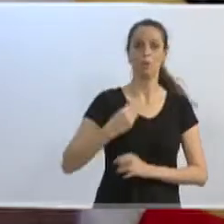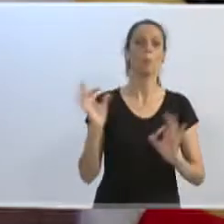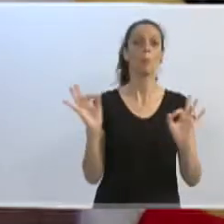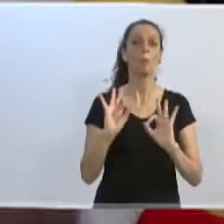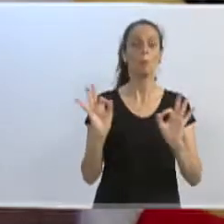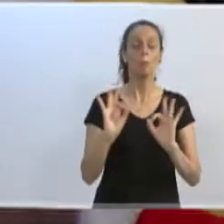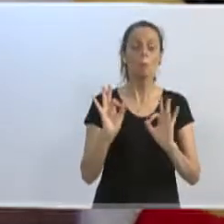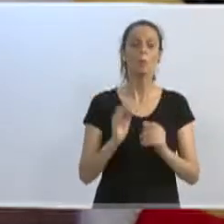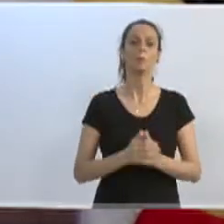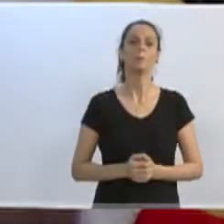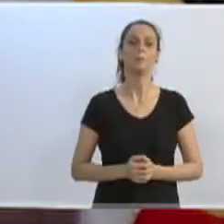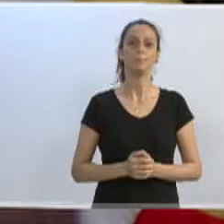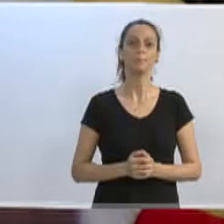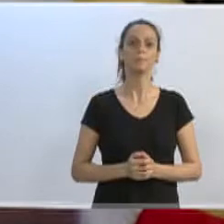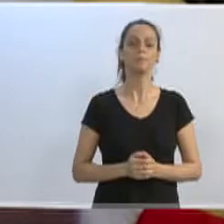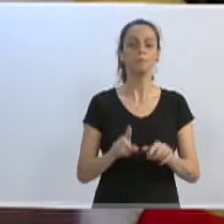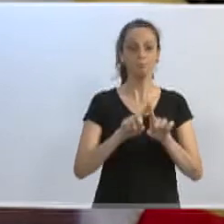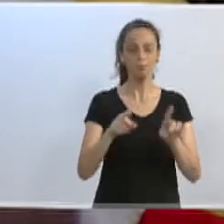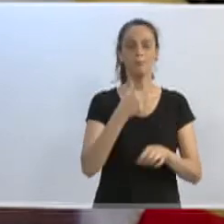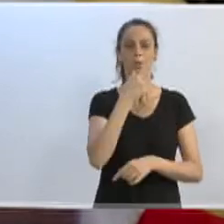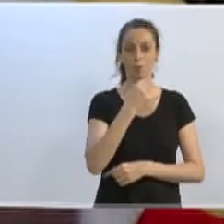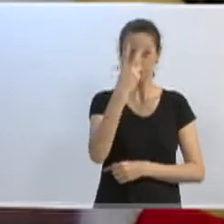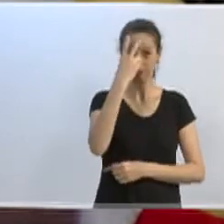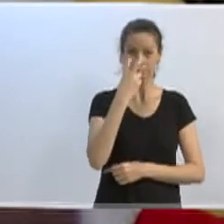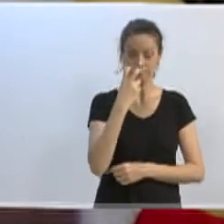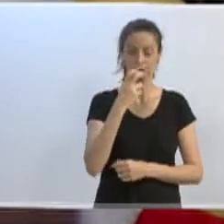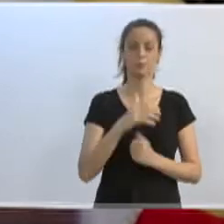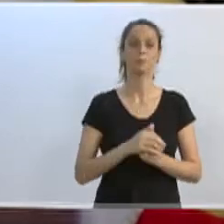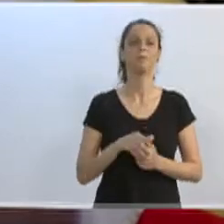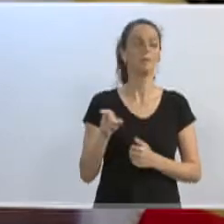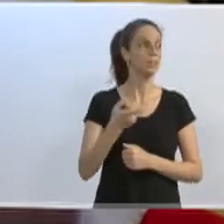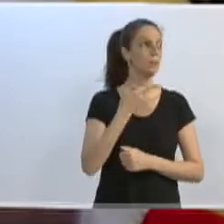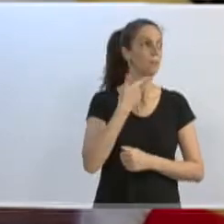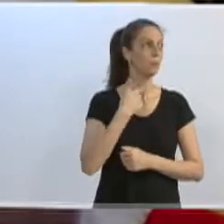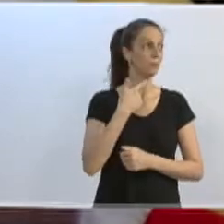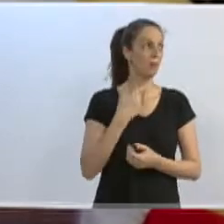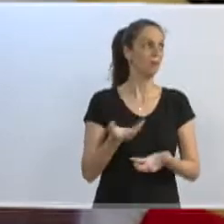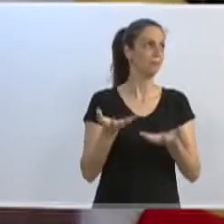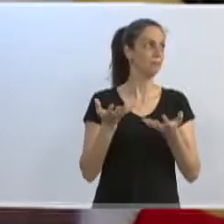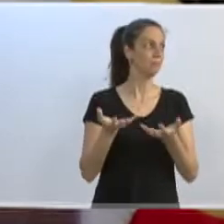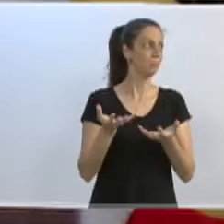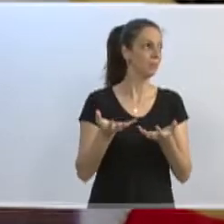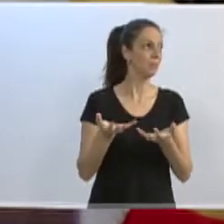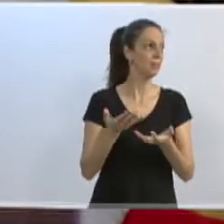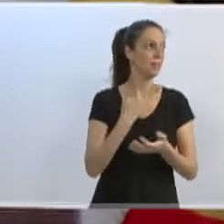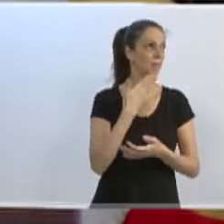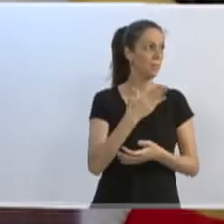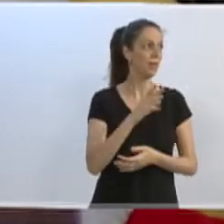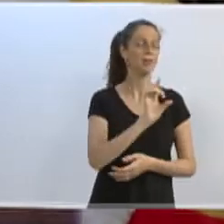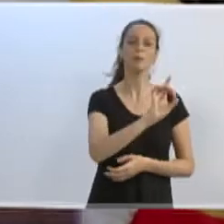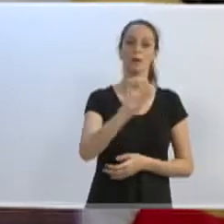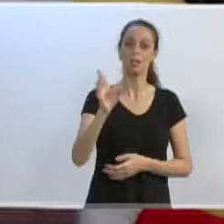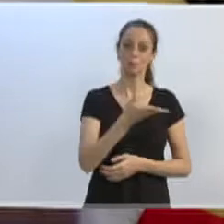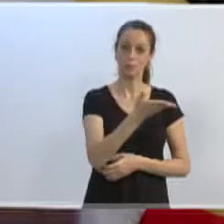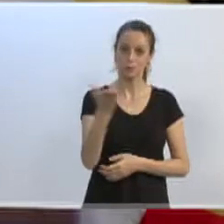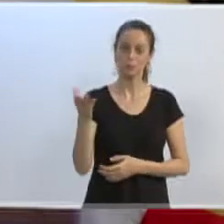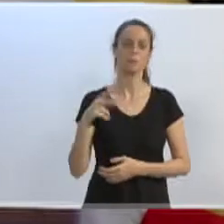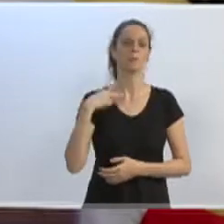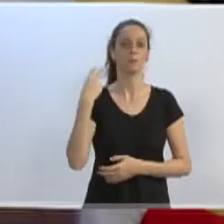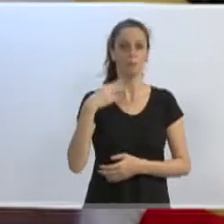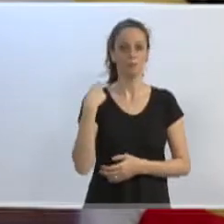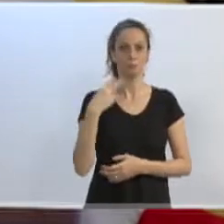mas o gilberto queria e pede é cada um de vocês vereadores